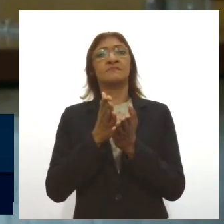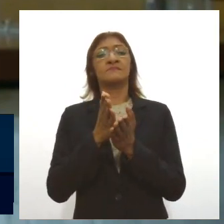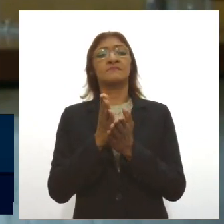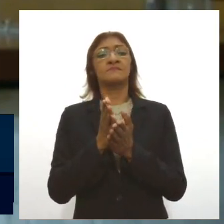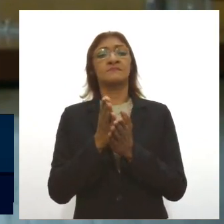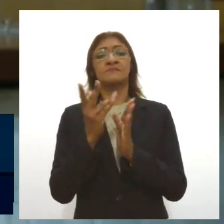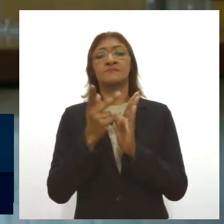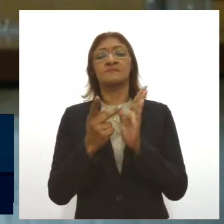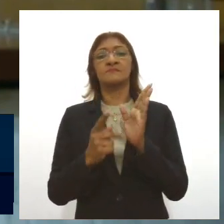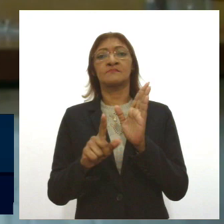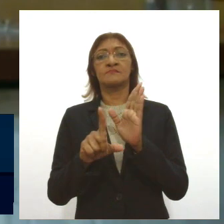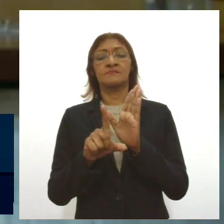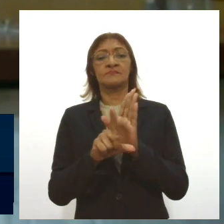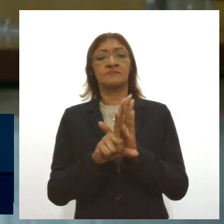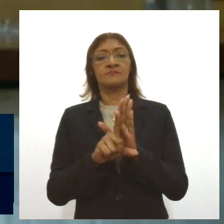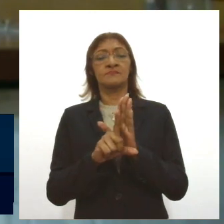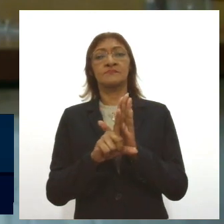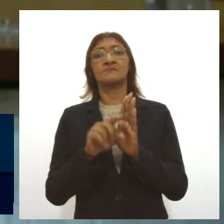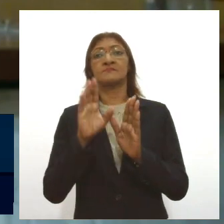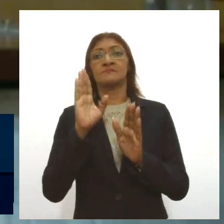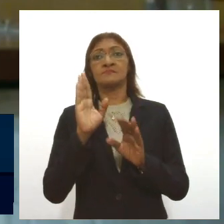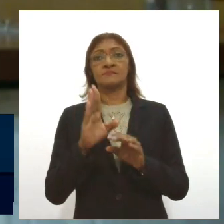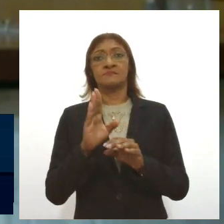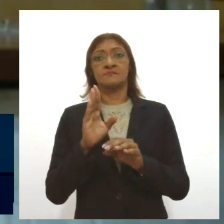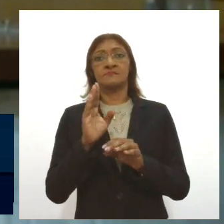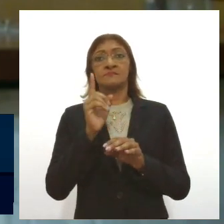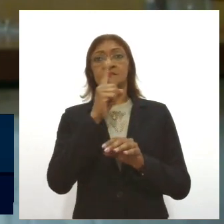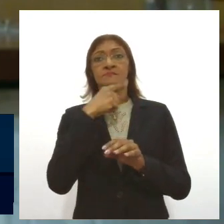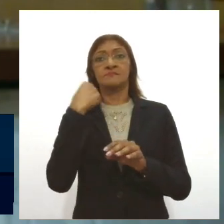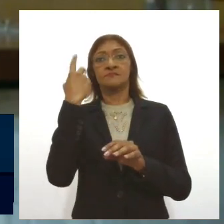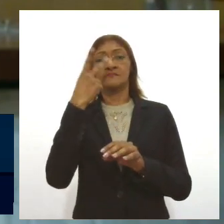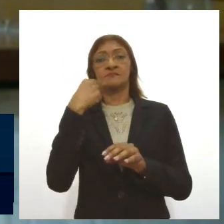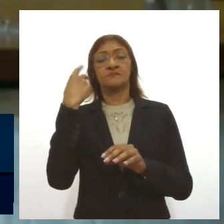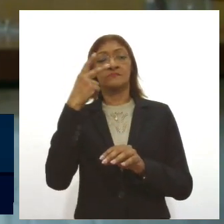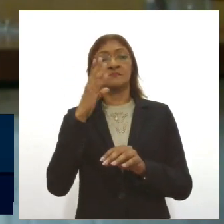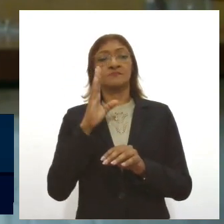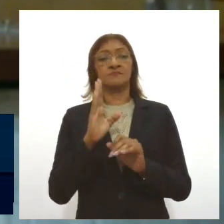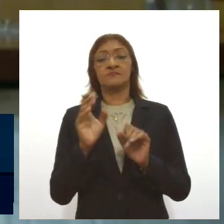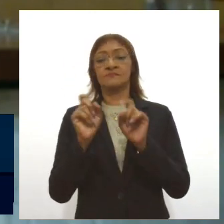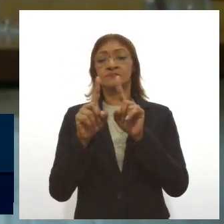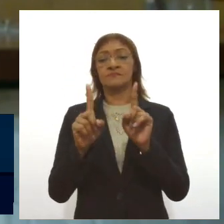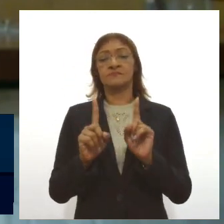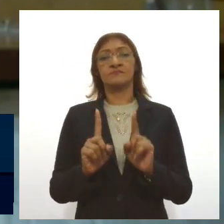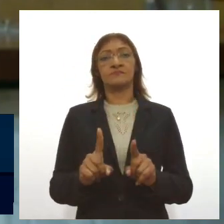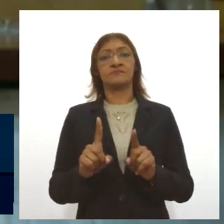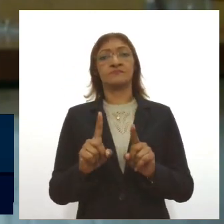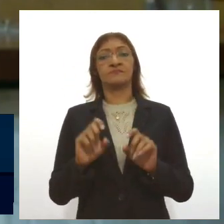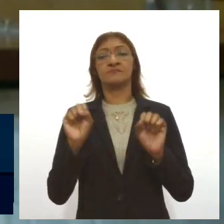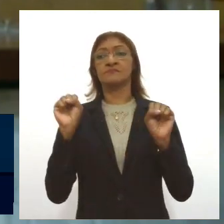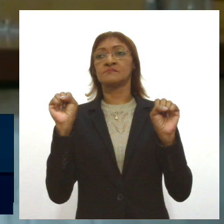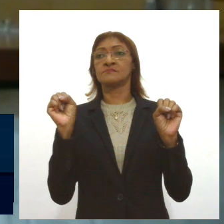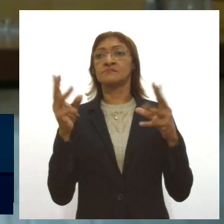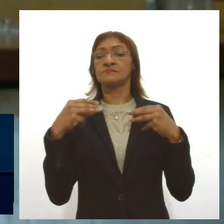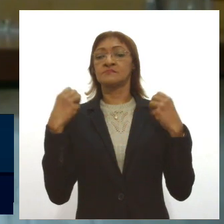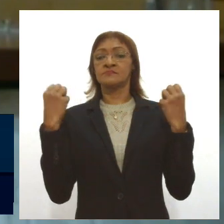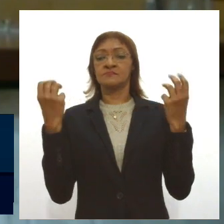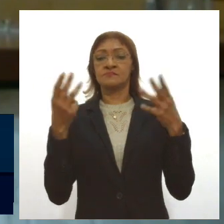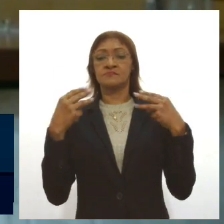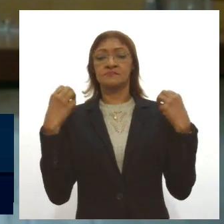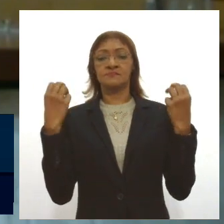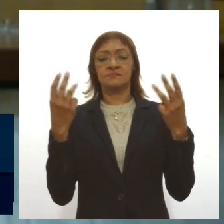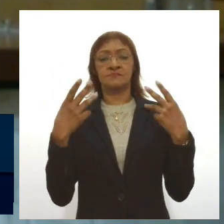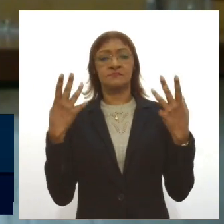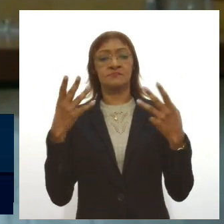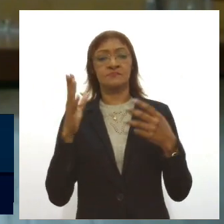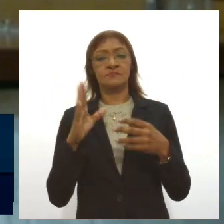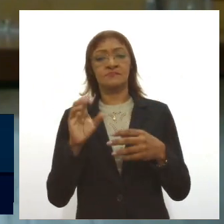da ampliação da carga horária dos condutores do SAMU. Um projeto que entrou em pauta, nós fizemos alguns questionamentos